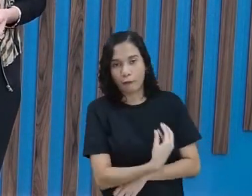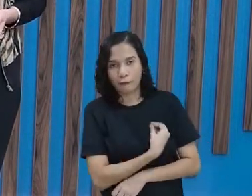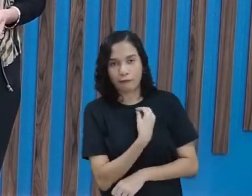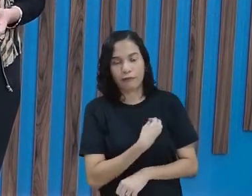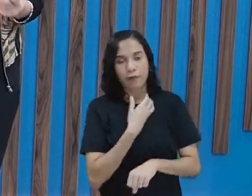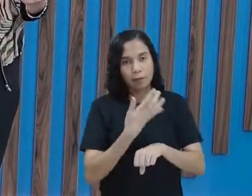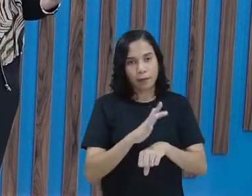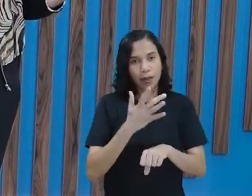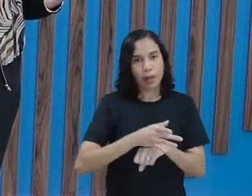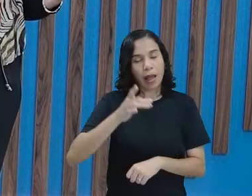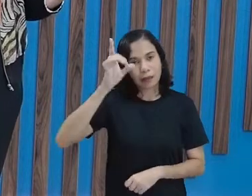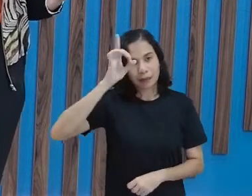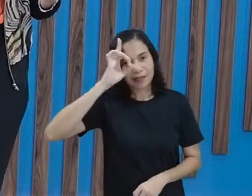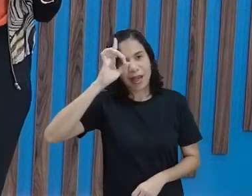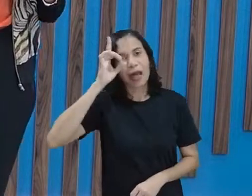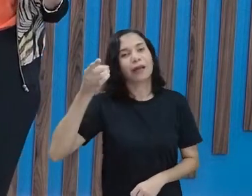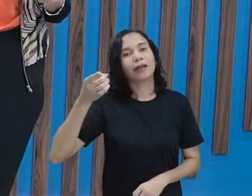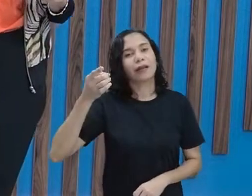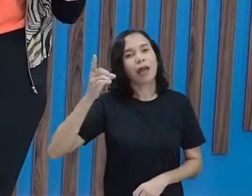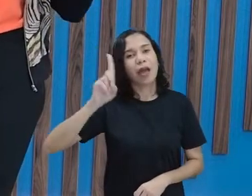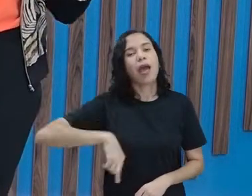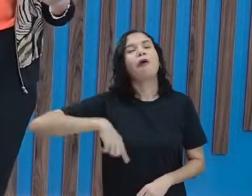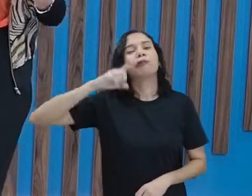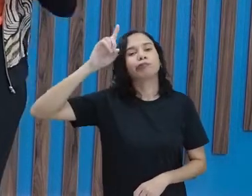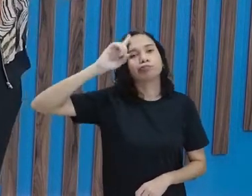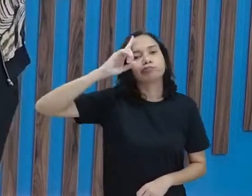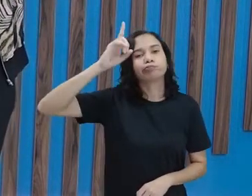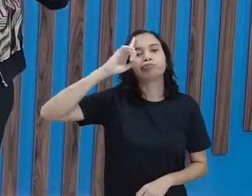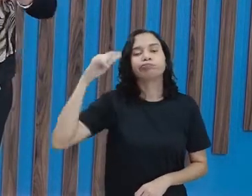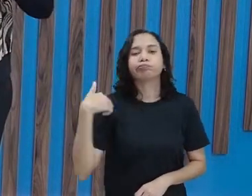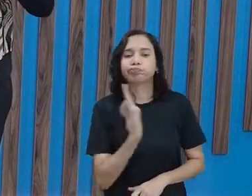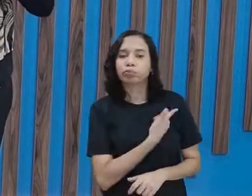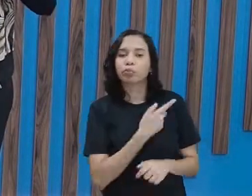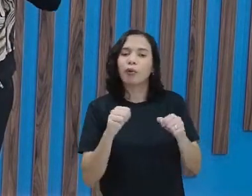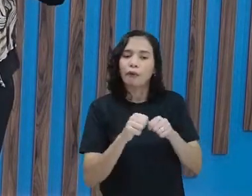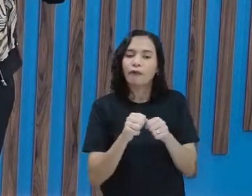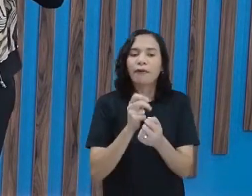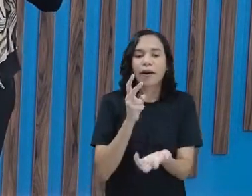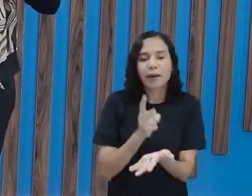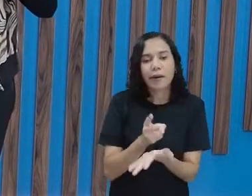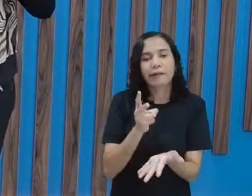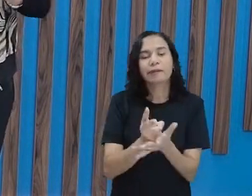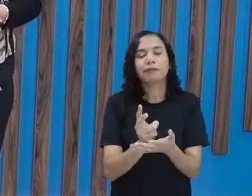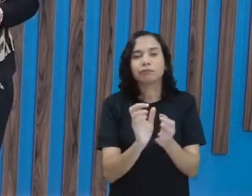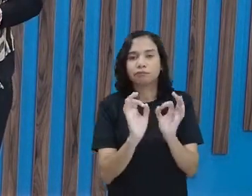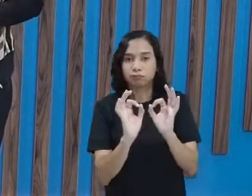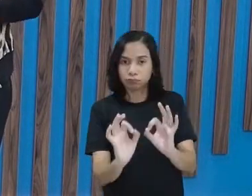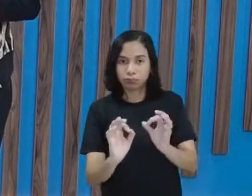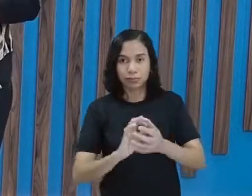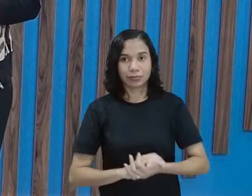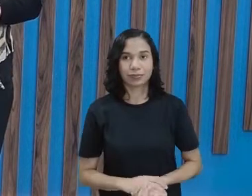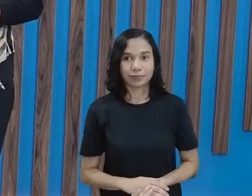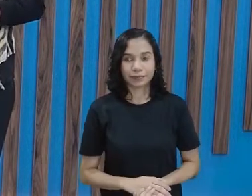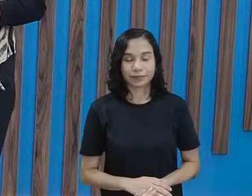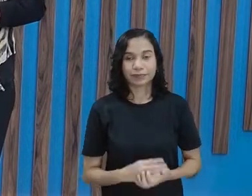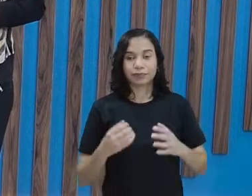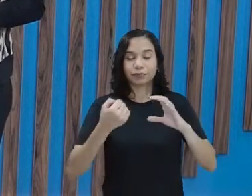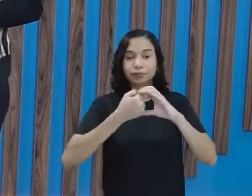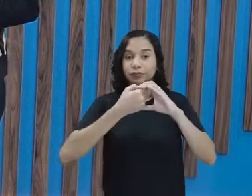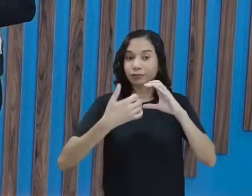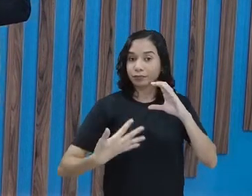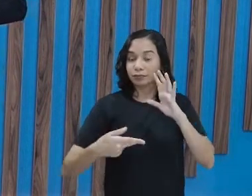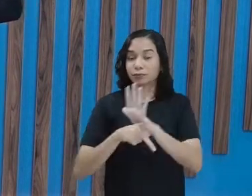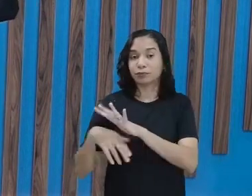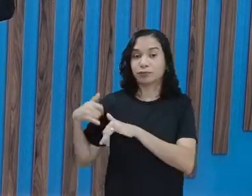nosso dia a dia. Vida cotidiana é o dia a dia, é o que a gente faz todo dia, tá certo? Quais são